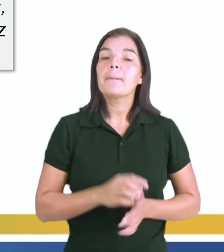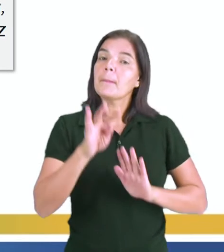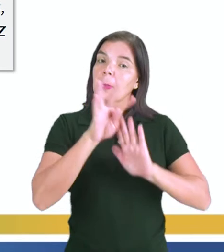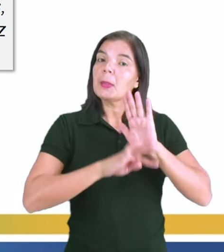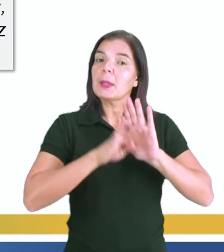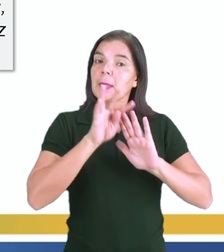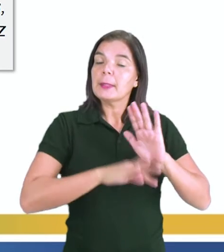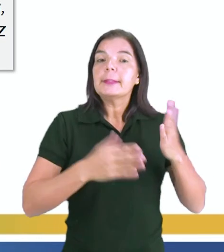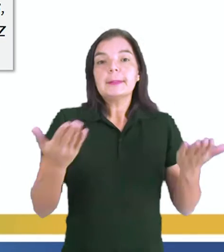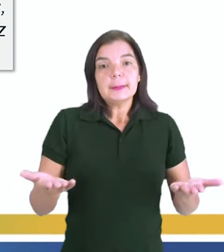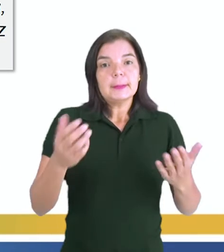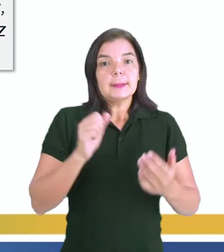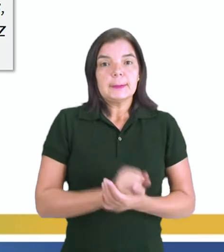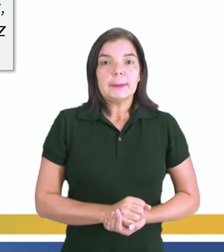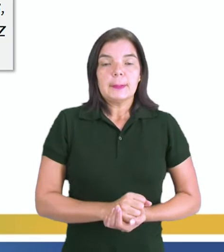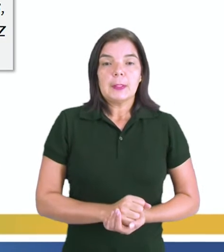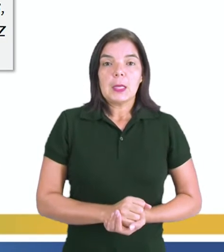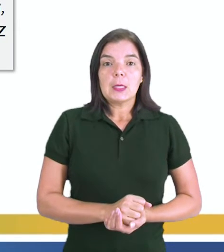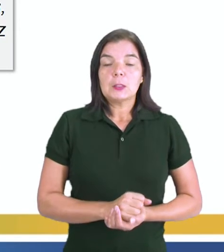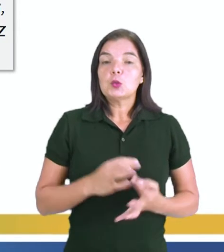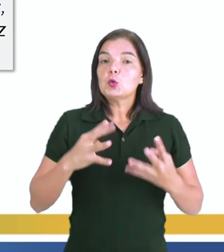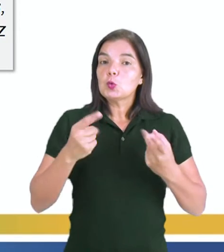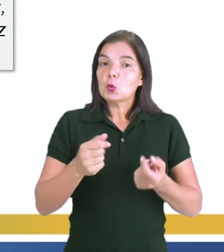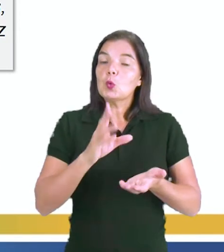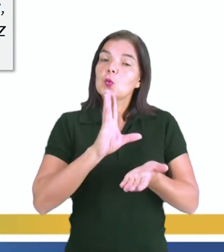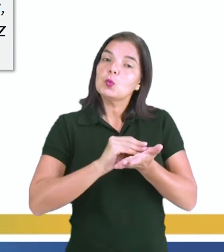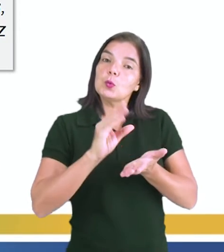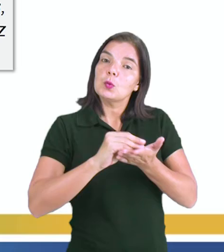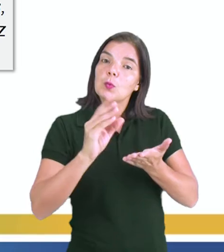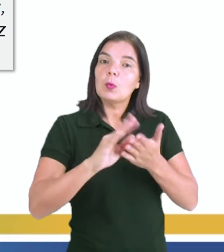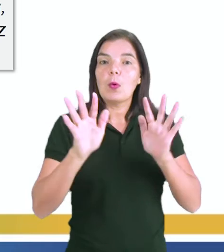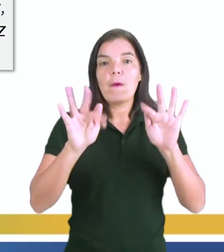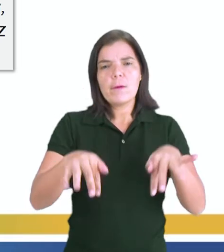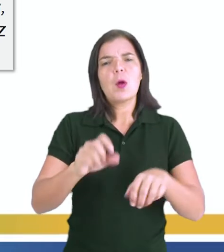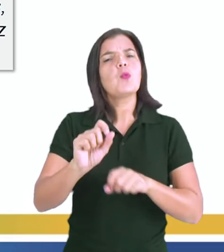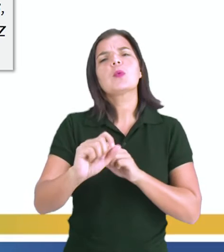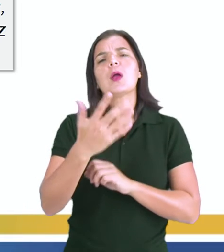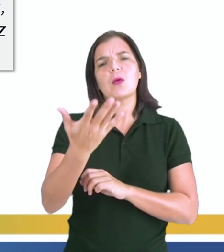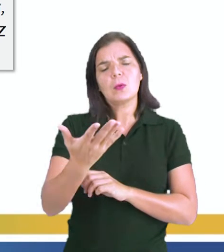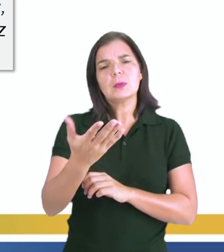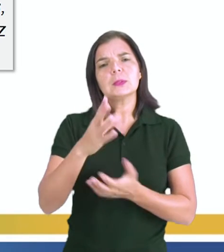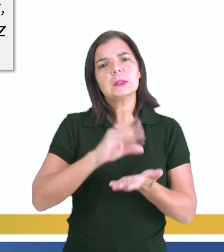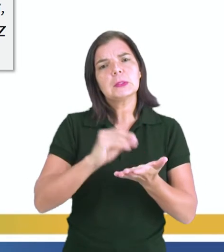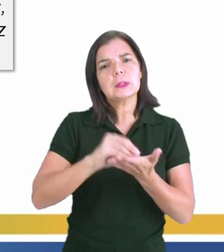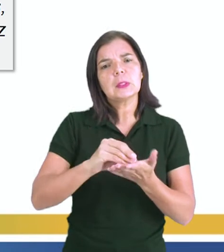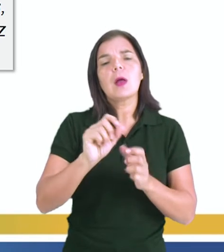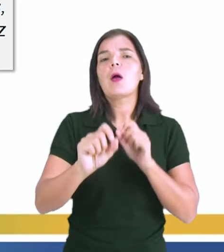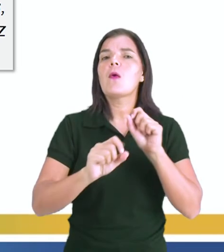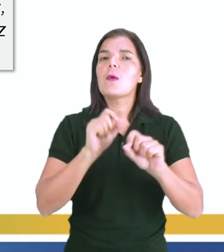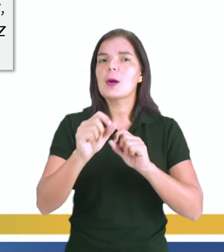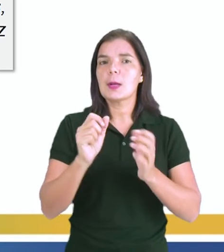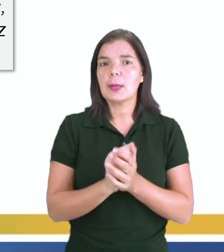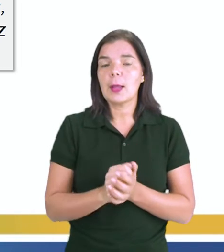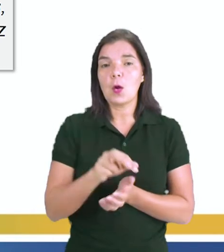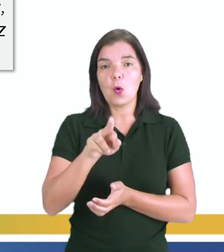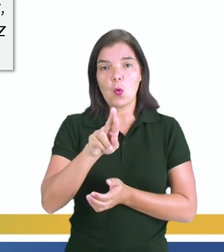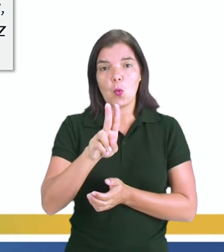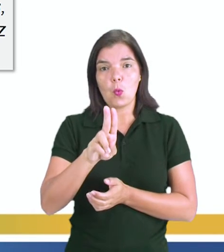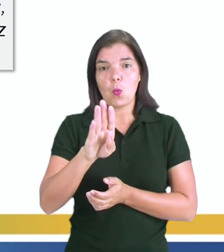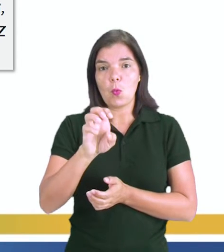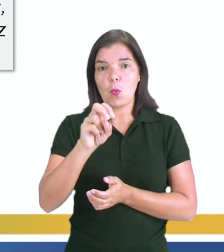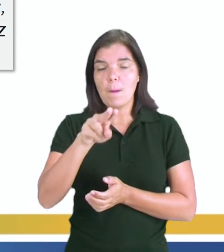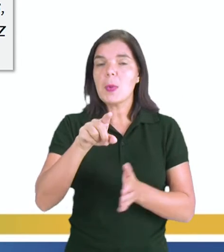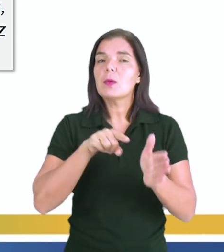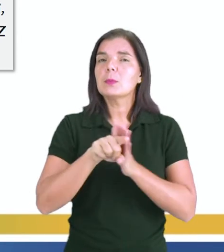texto. Então, gente, dentro dessa estrutura do artigo de opinião, na conclusão, o que acontece na conclusão dele, né, de Rubens Braga, ele